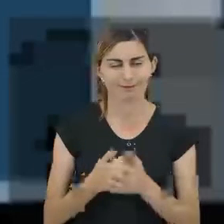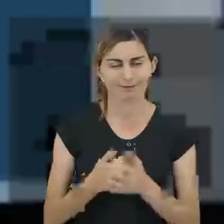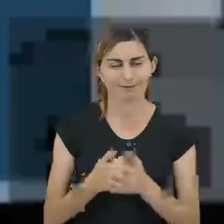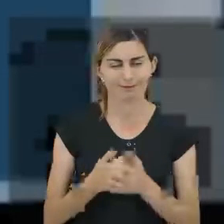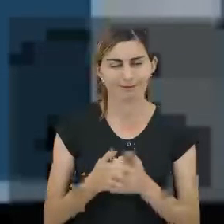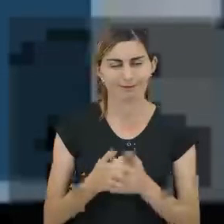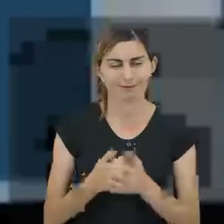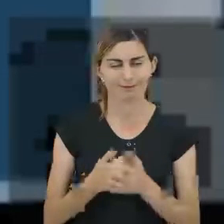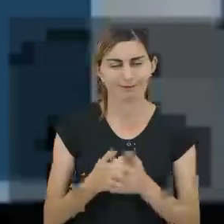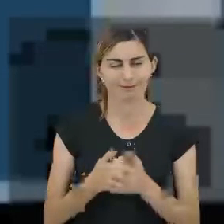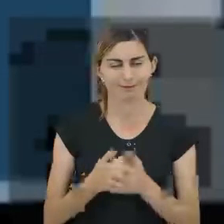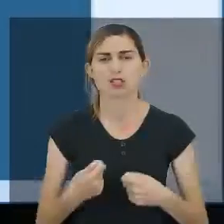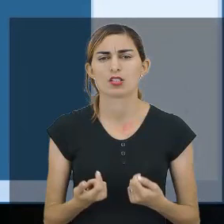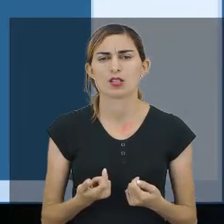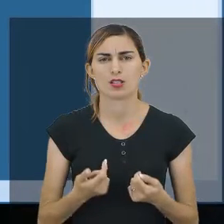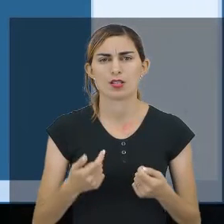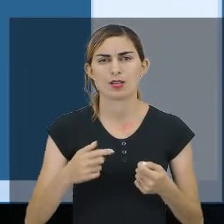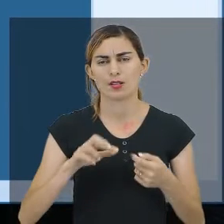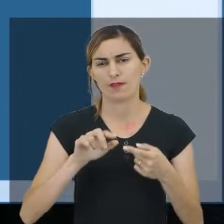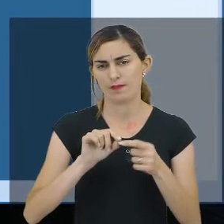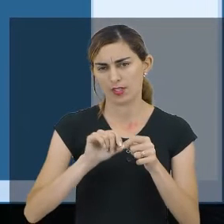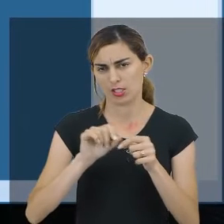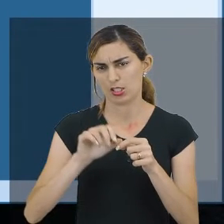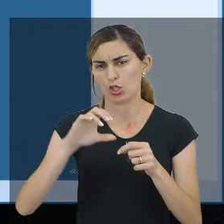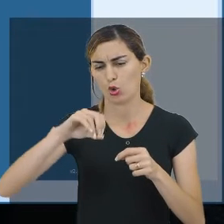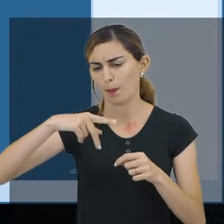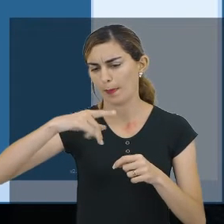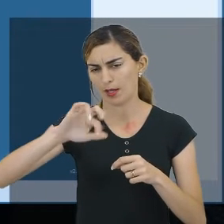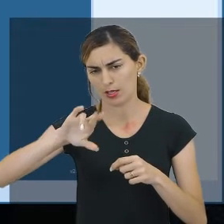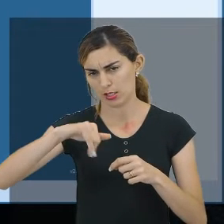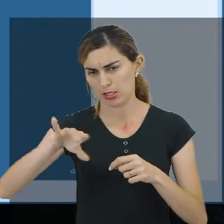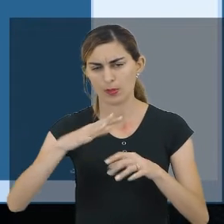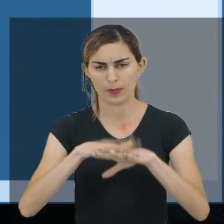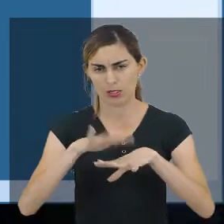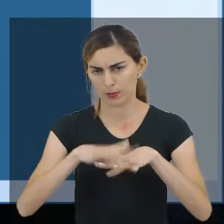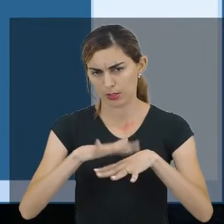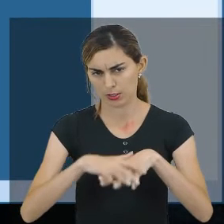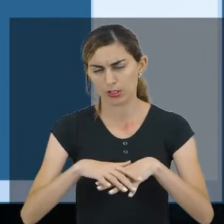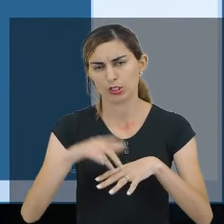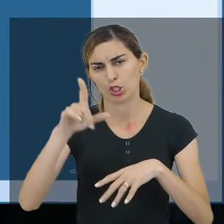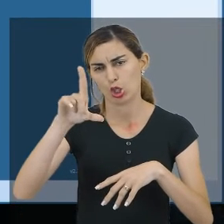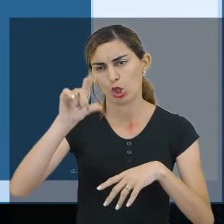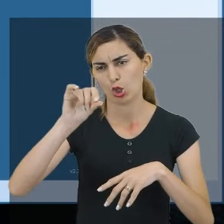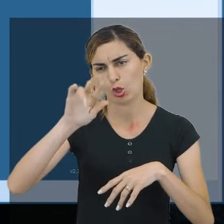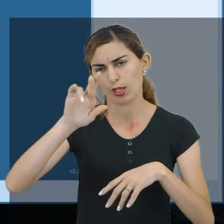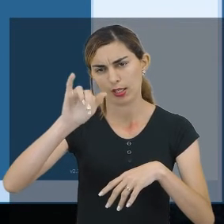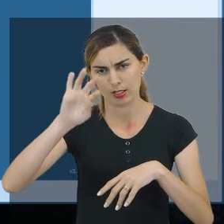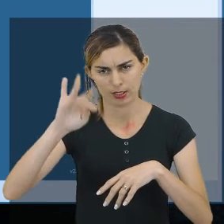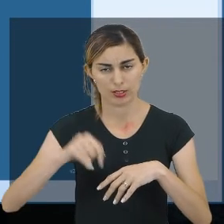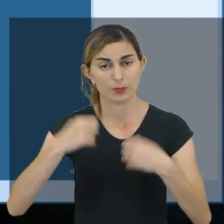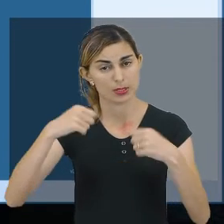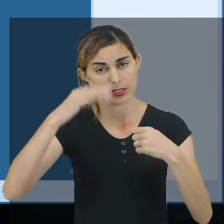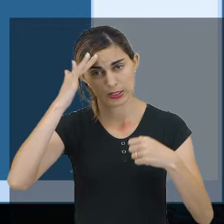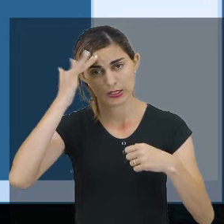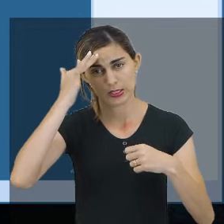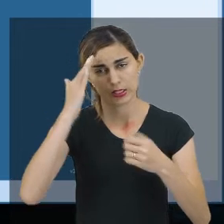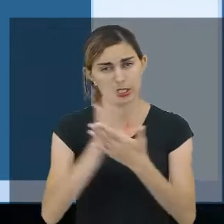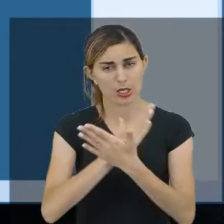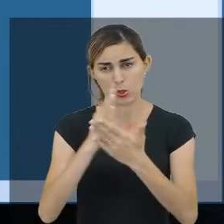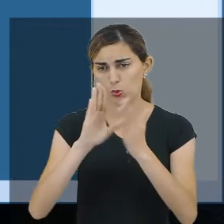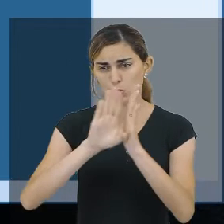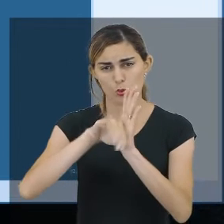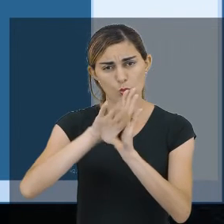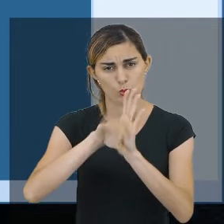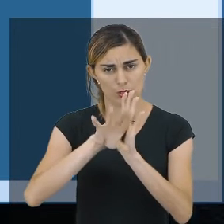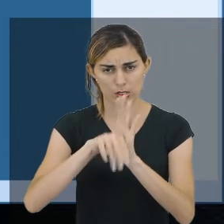Para sermos capazes de realizar operações matemáticas nos algoritmos, precisamos entender alguns conceitos que